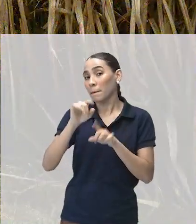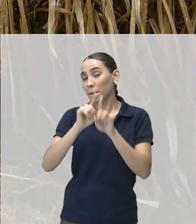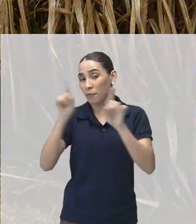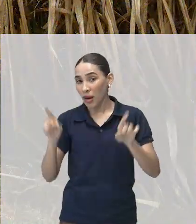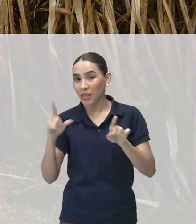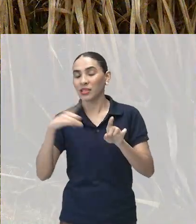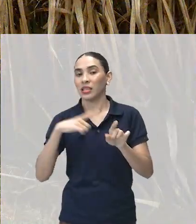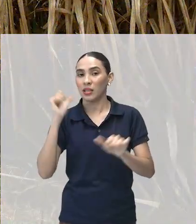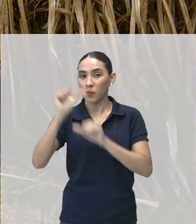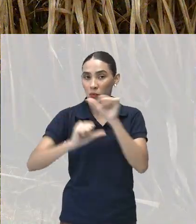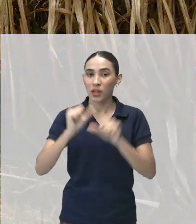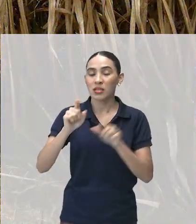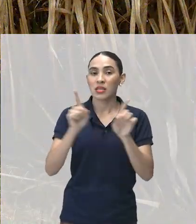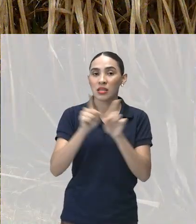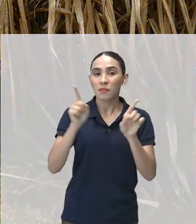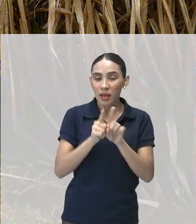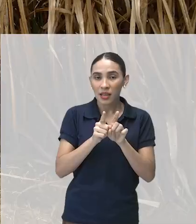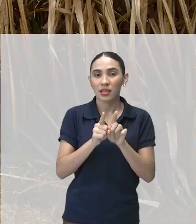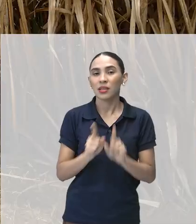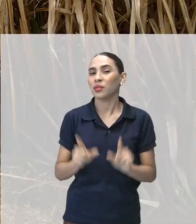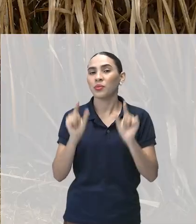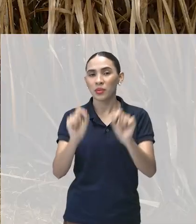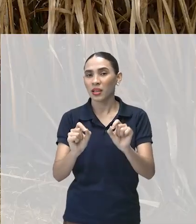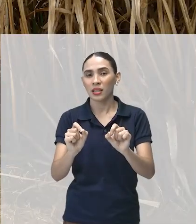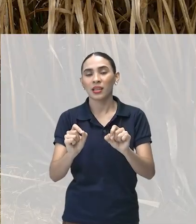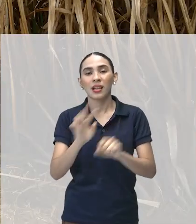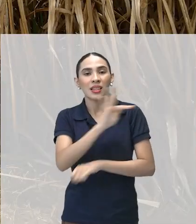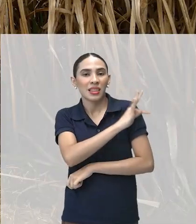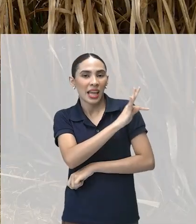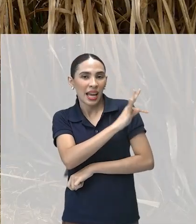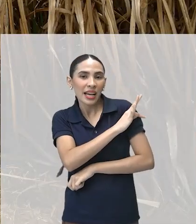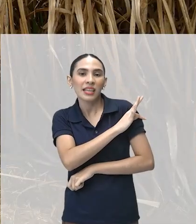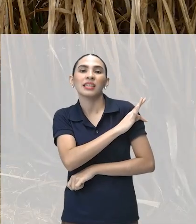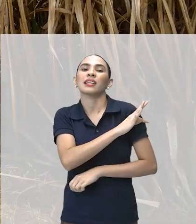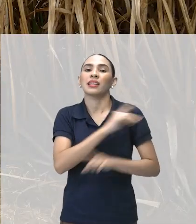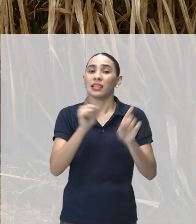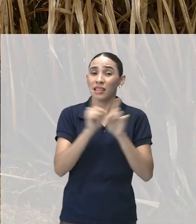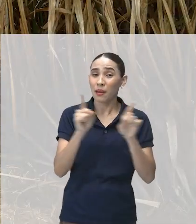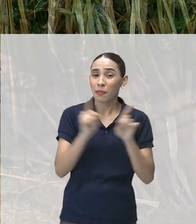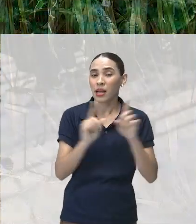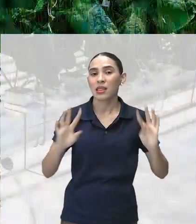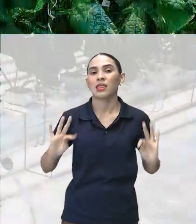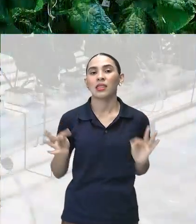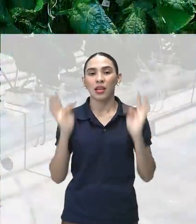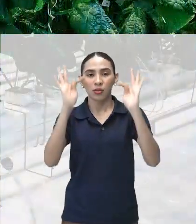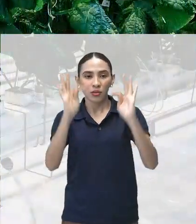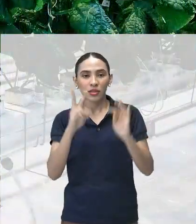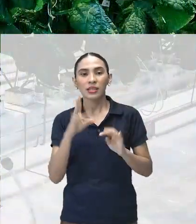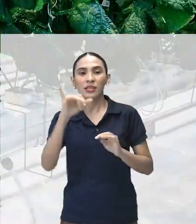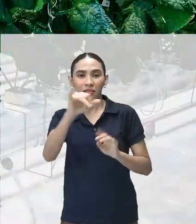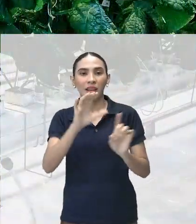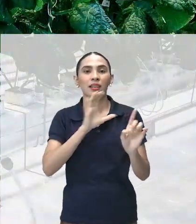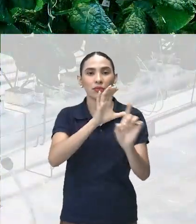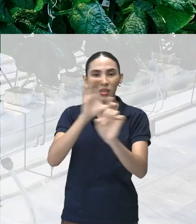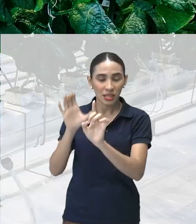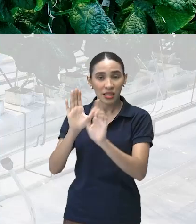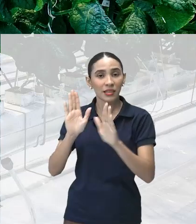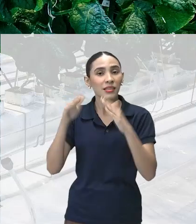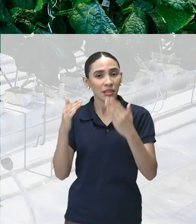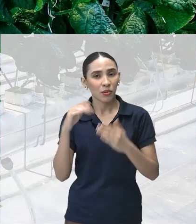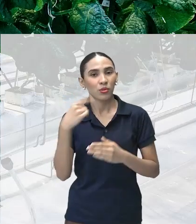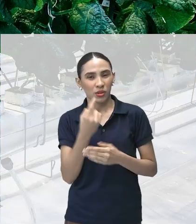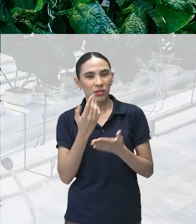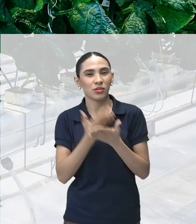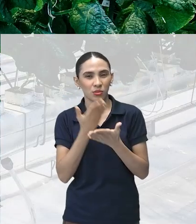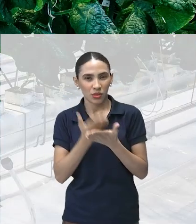ocorrendo mudanças. Mudanças em quê? Nas técnicas, na tecnologia que acaba surgindo. Então, a gente vai